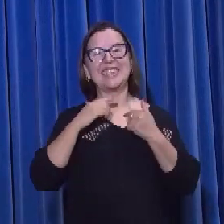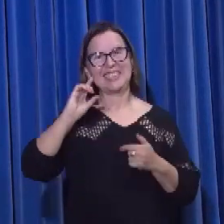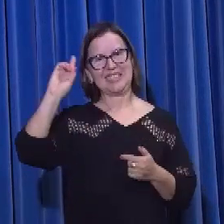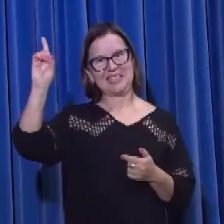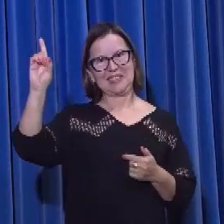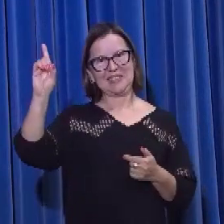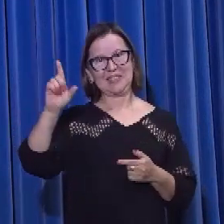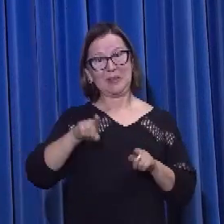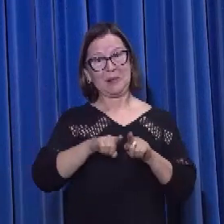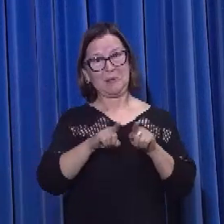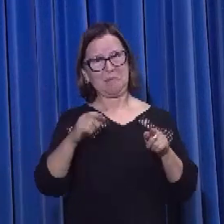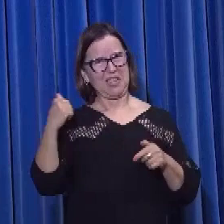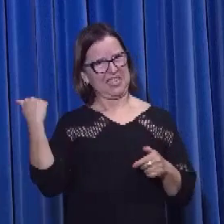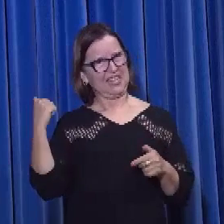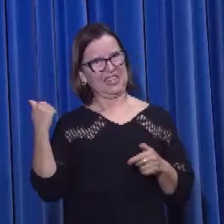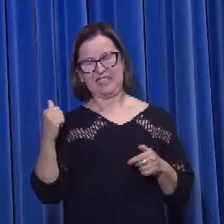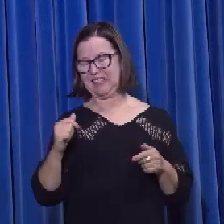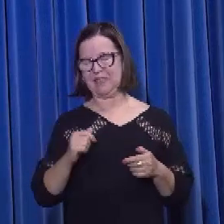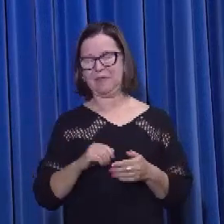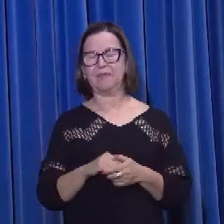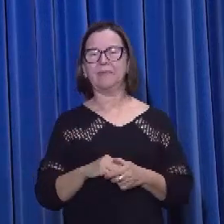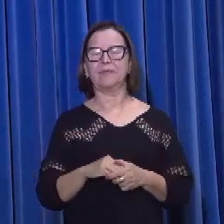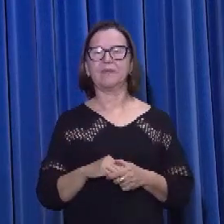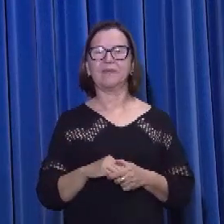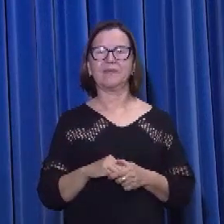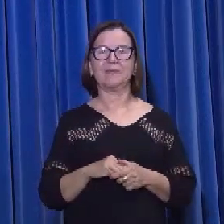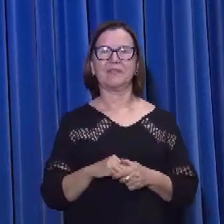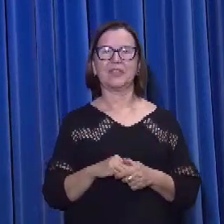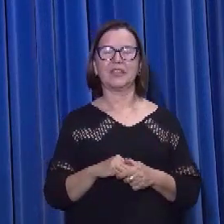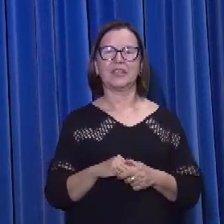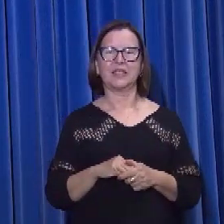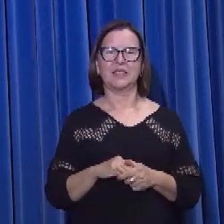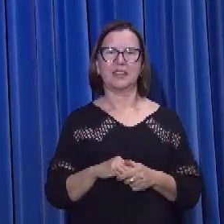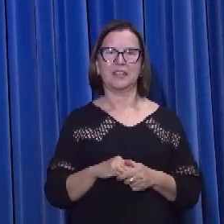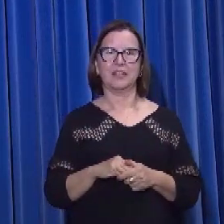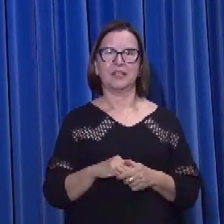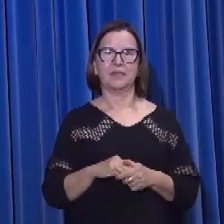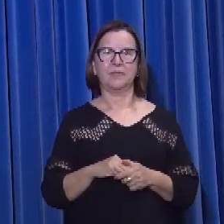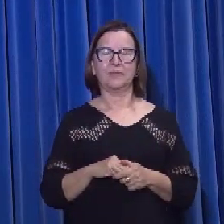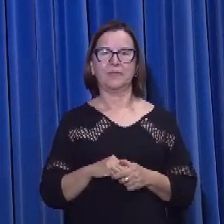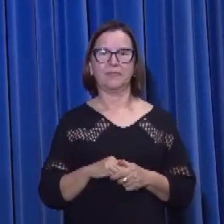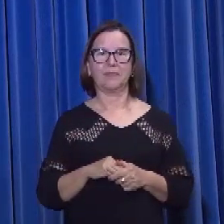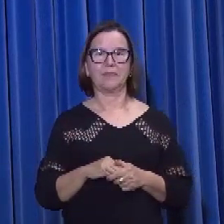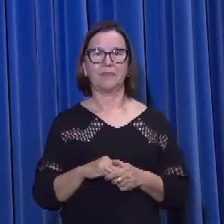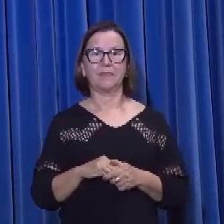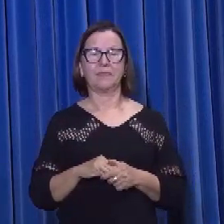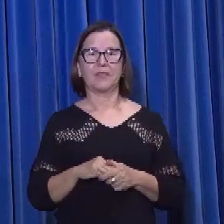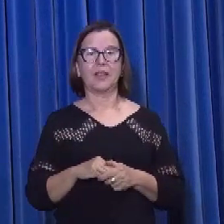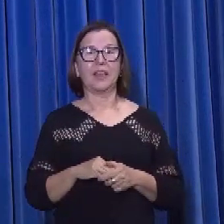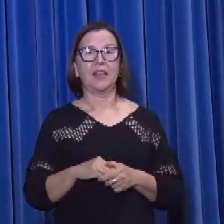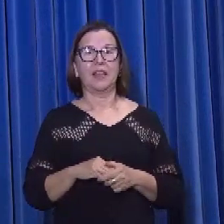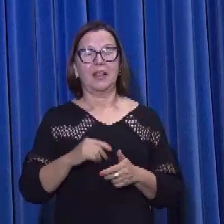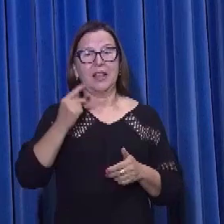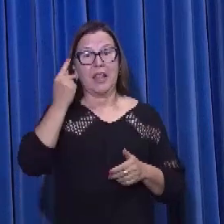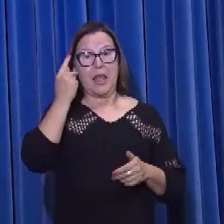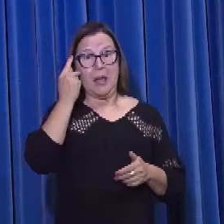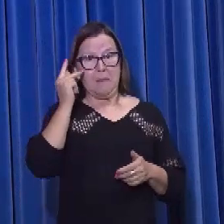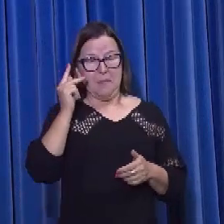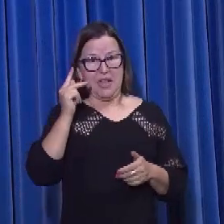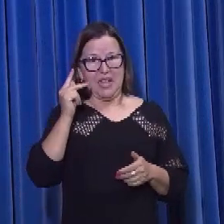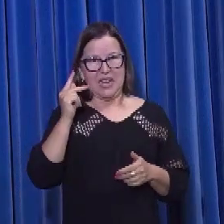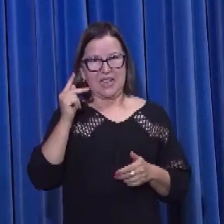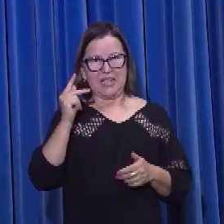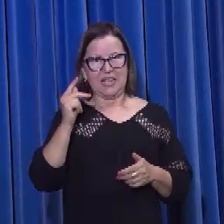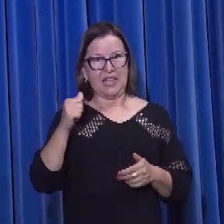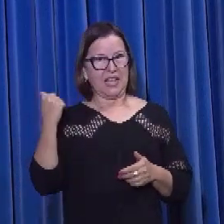a condição daqueles que estavam surdos, Jesus ainda fala, é para que eles não ouçam e eu os cure.